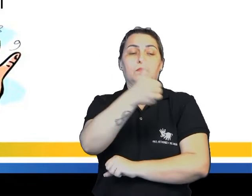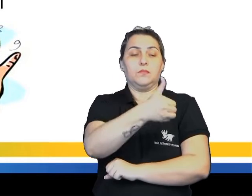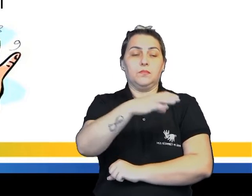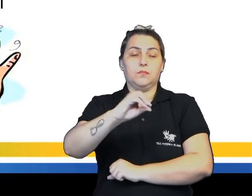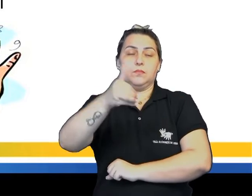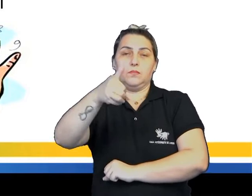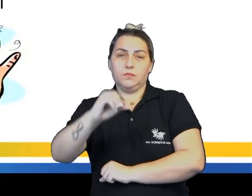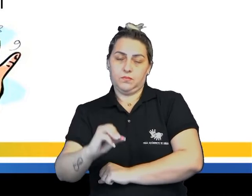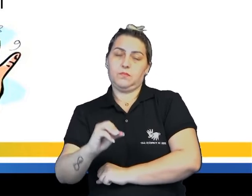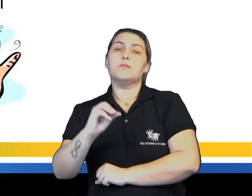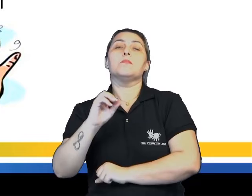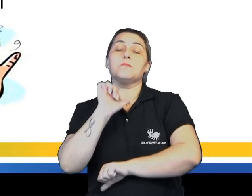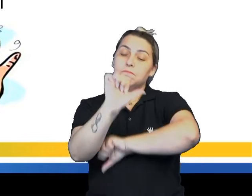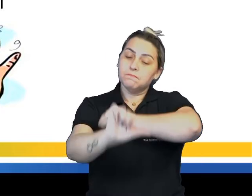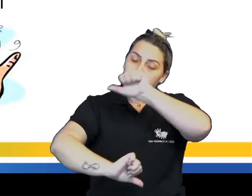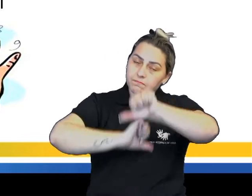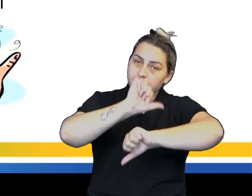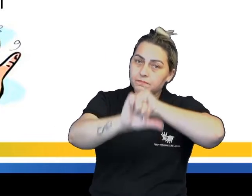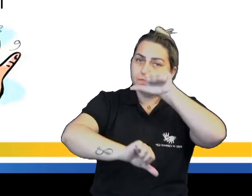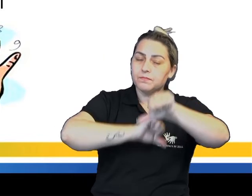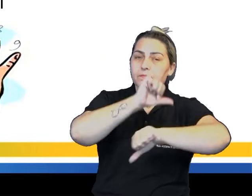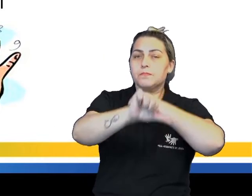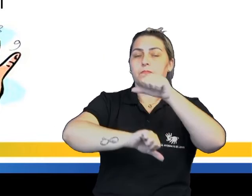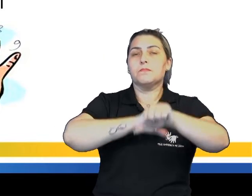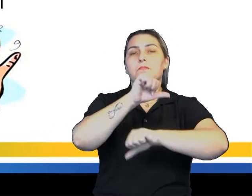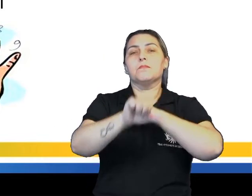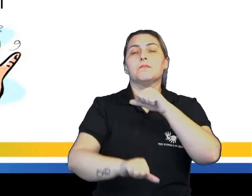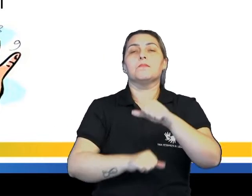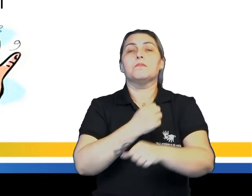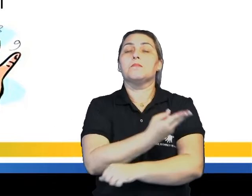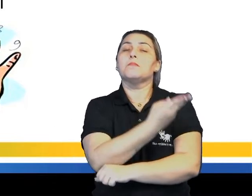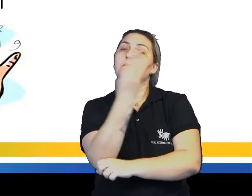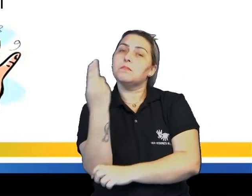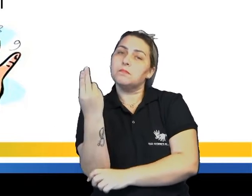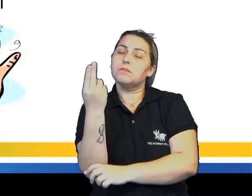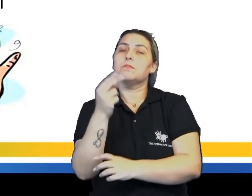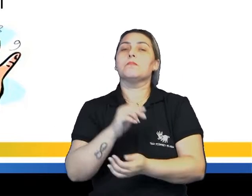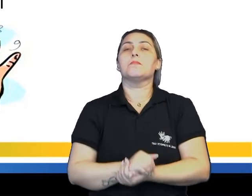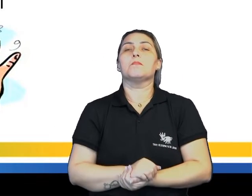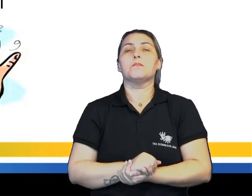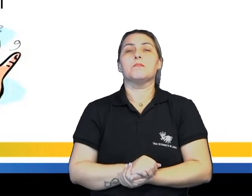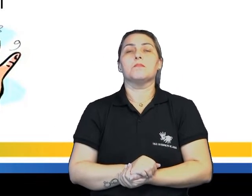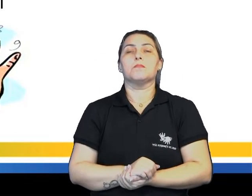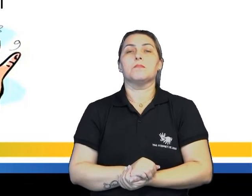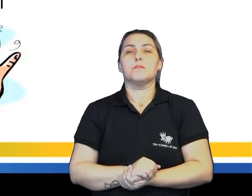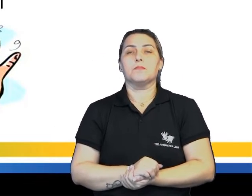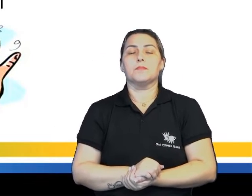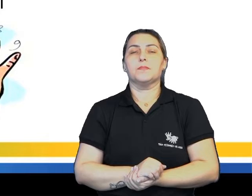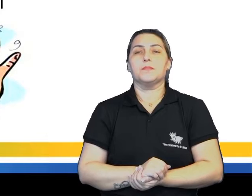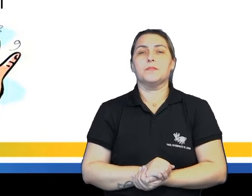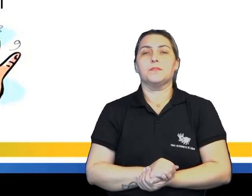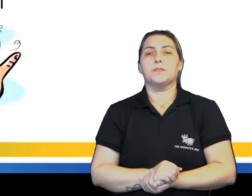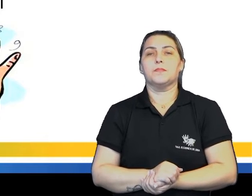algarismos, nós vamos mudando a sua nomenclatura e a sua casa.